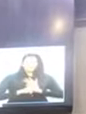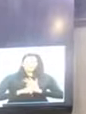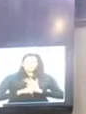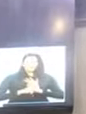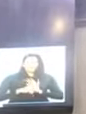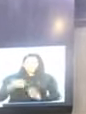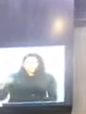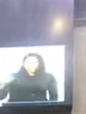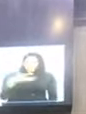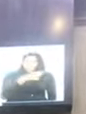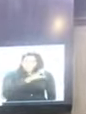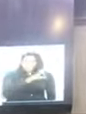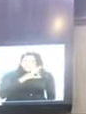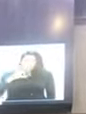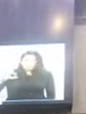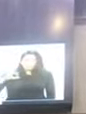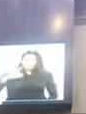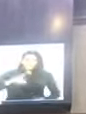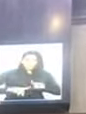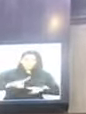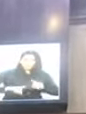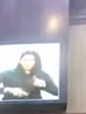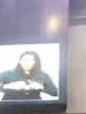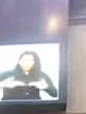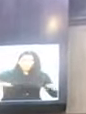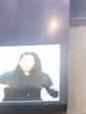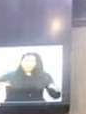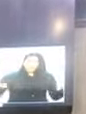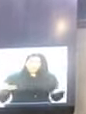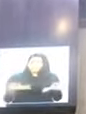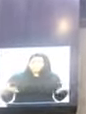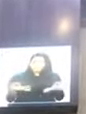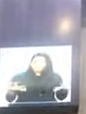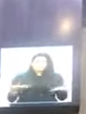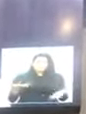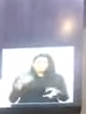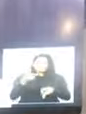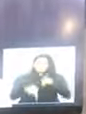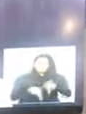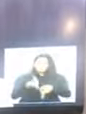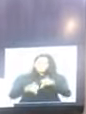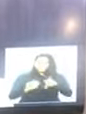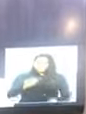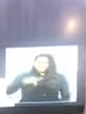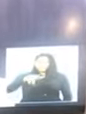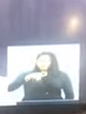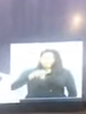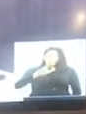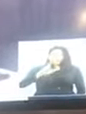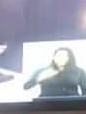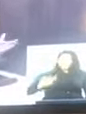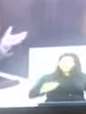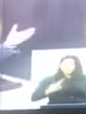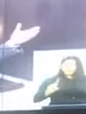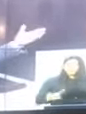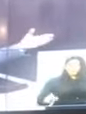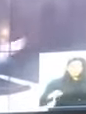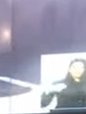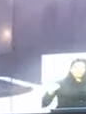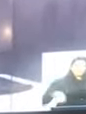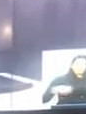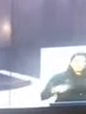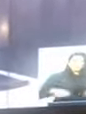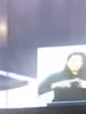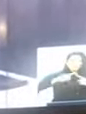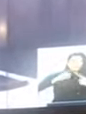equipamentos novos, modernos. Portanto, a população de Aquiraz, que estava precisando ter seu bebê,